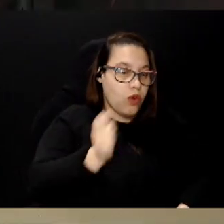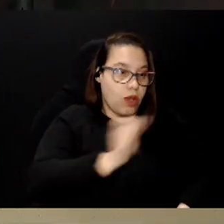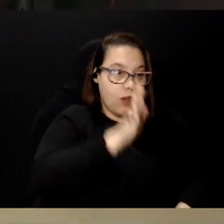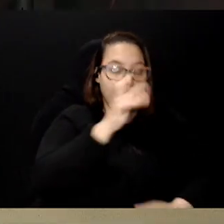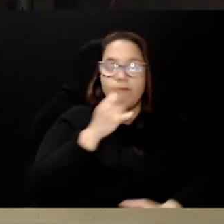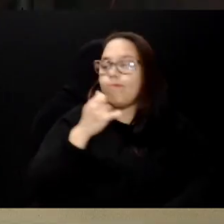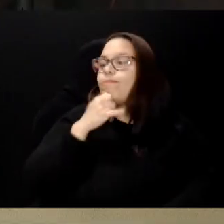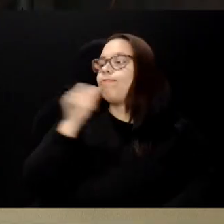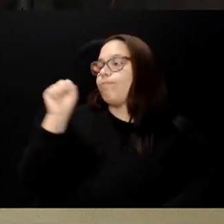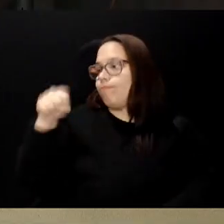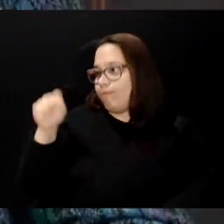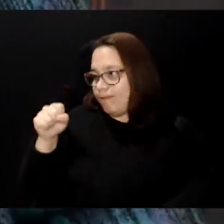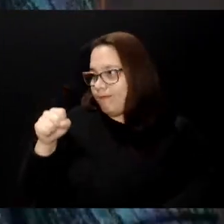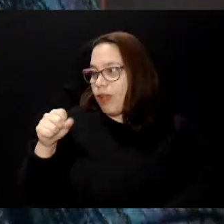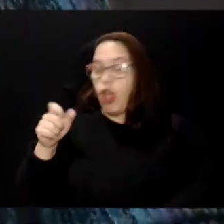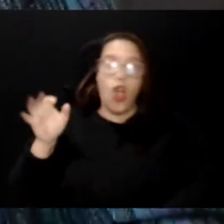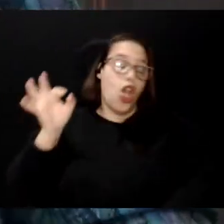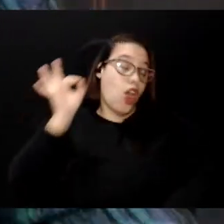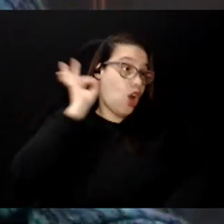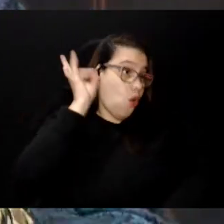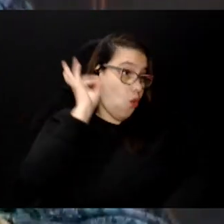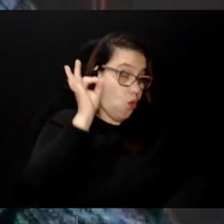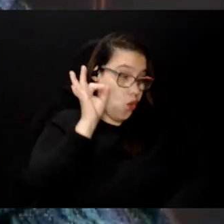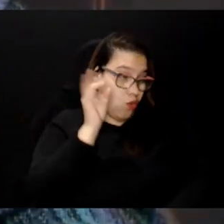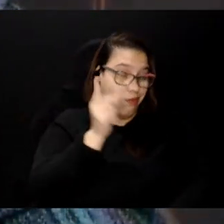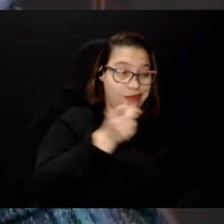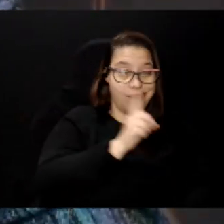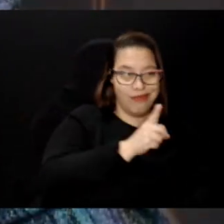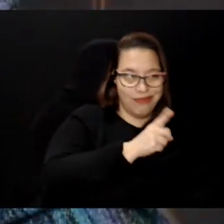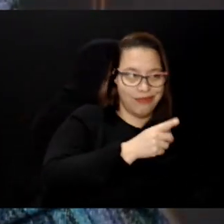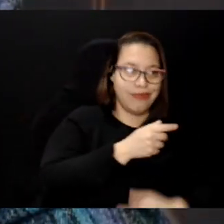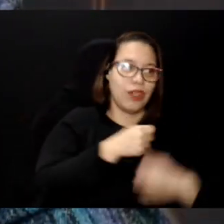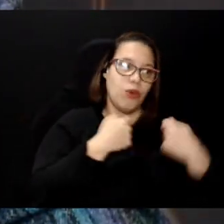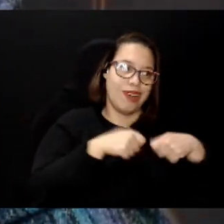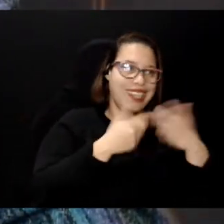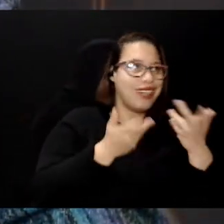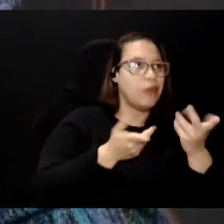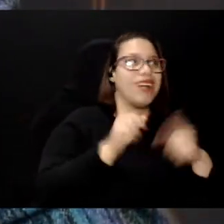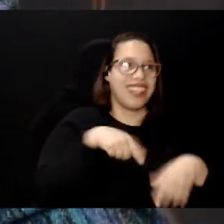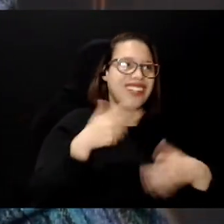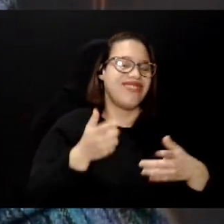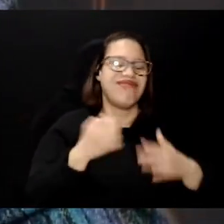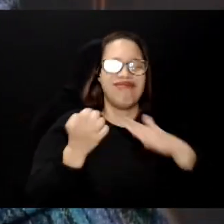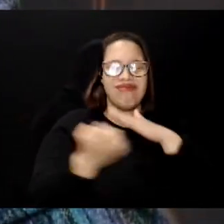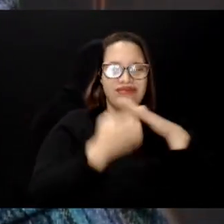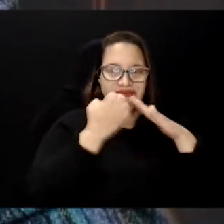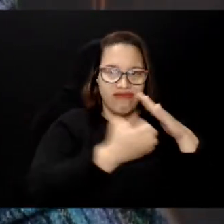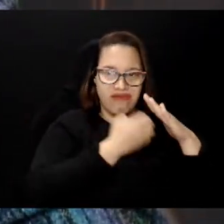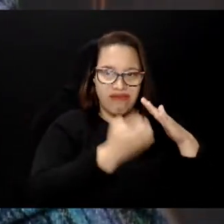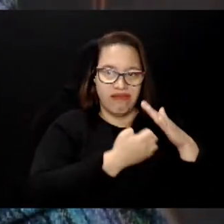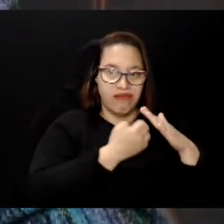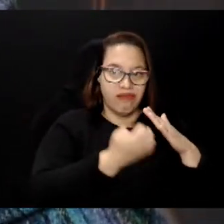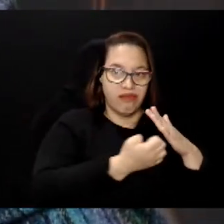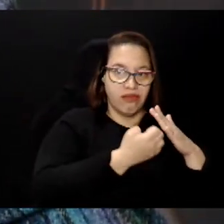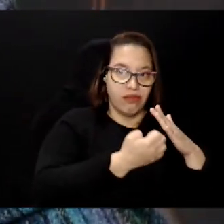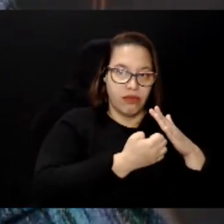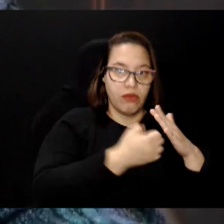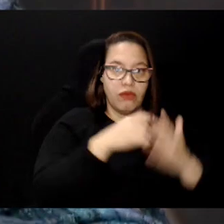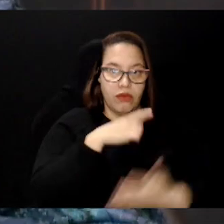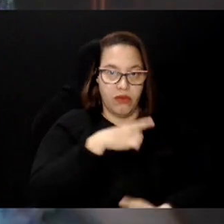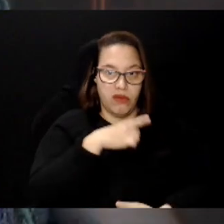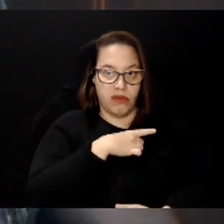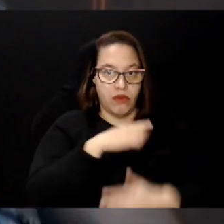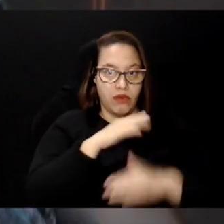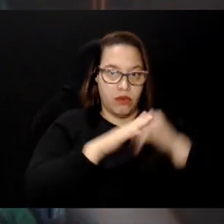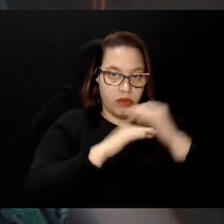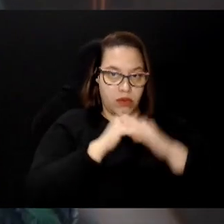Exato, é luxo. E não deveria ser. Exatamente. As empresas que hoje possuem a área de saúde mental,